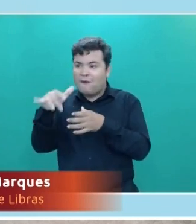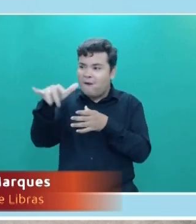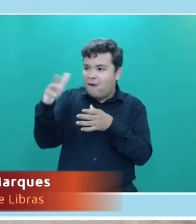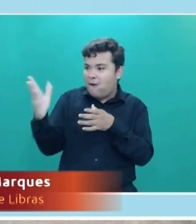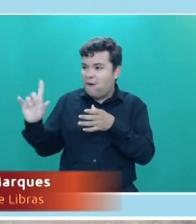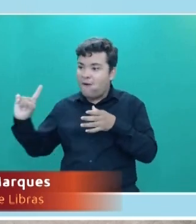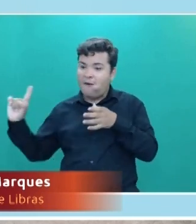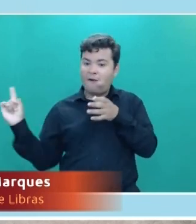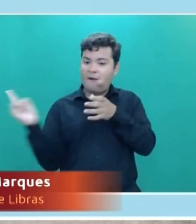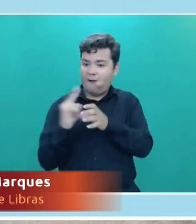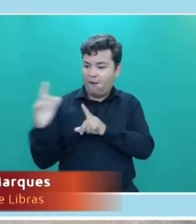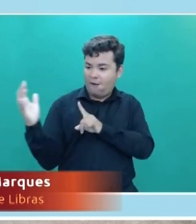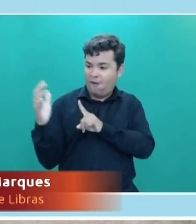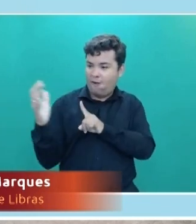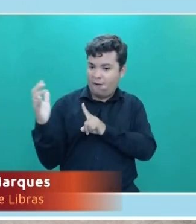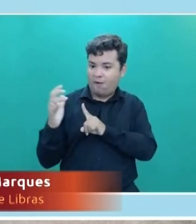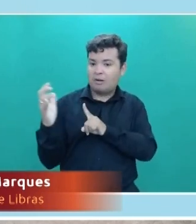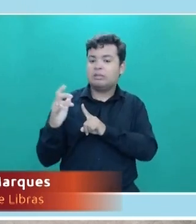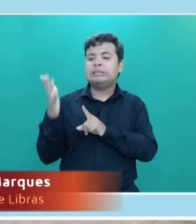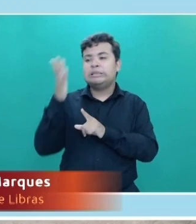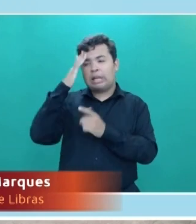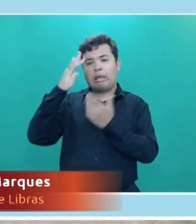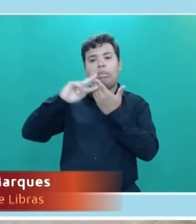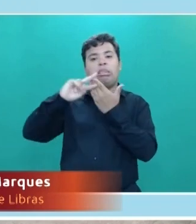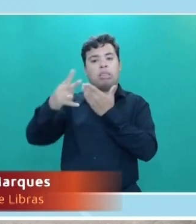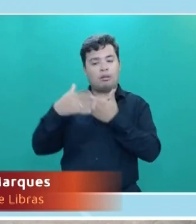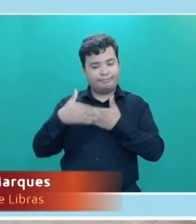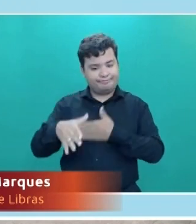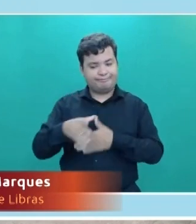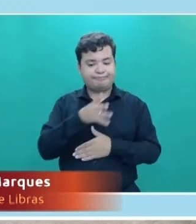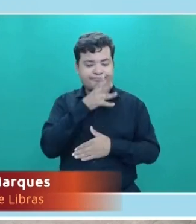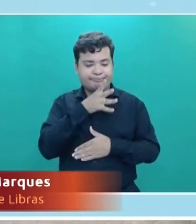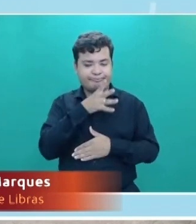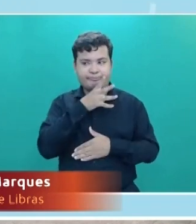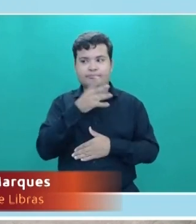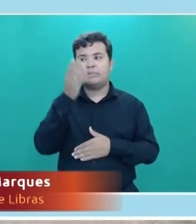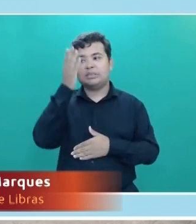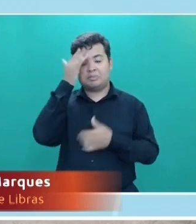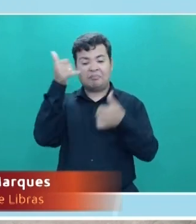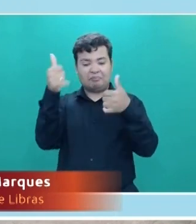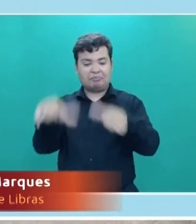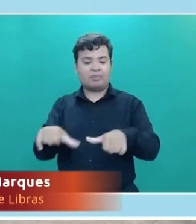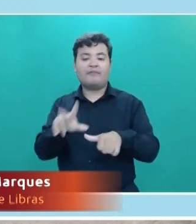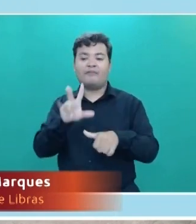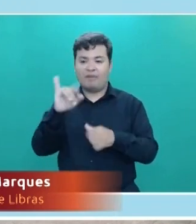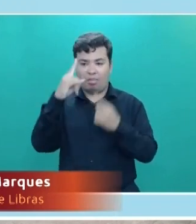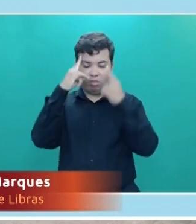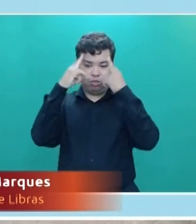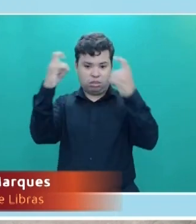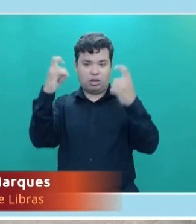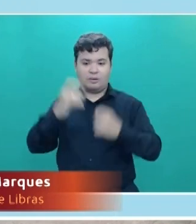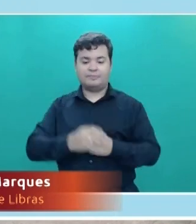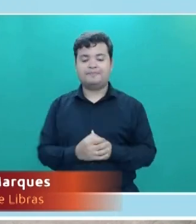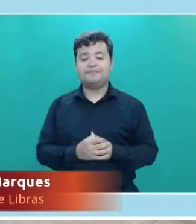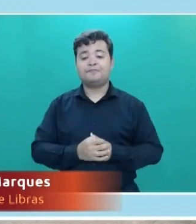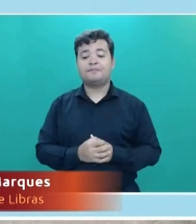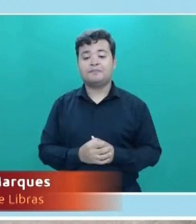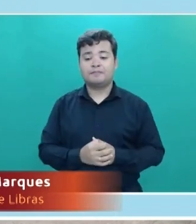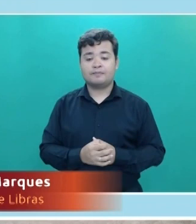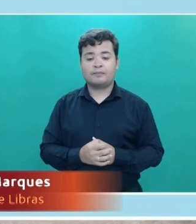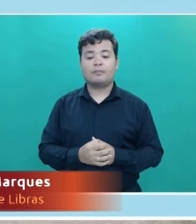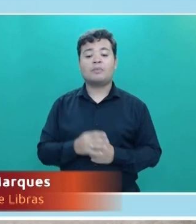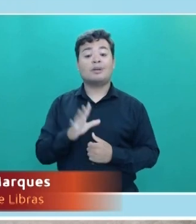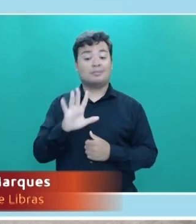o resultado final é imprevisível, e existe potencial para essa violência, para o extremismo violento. É bom a gente entender, parar,